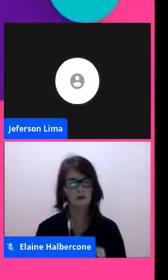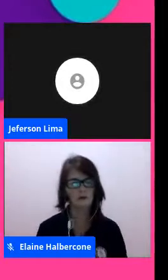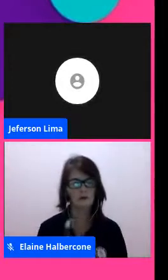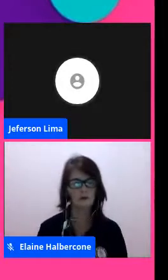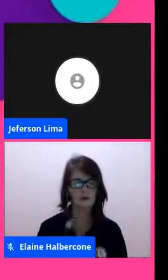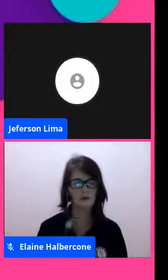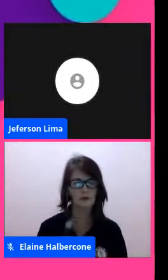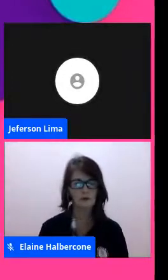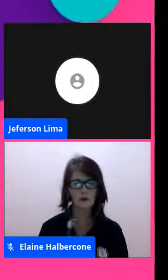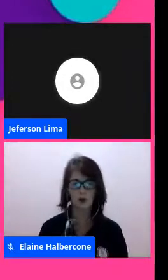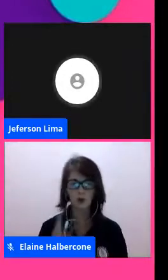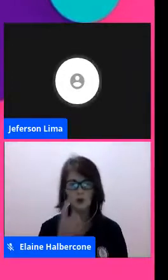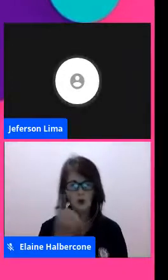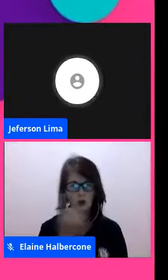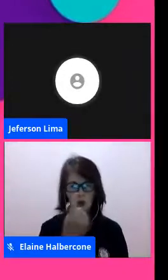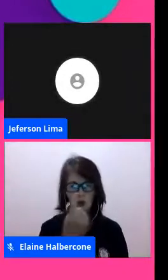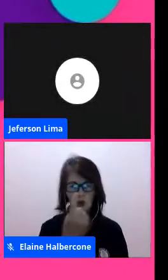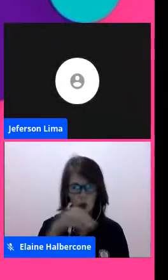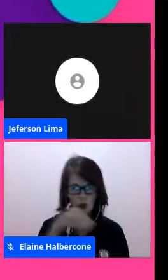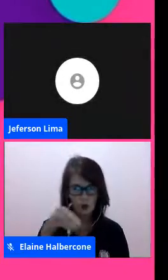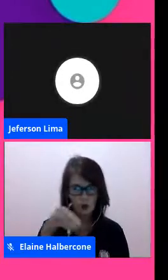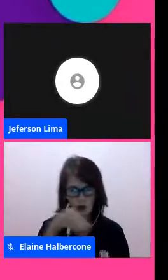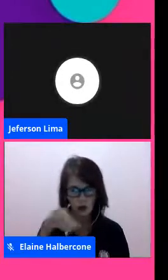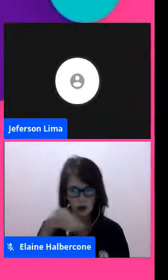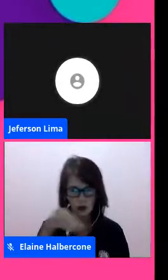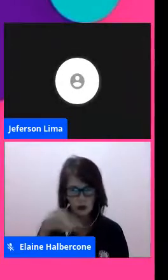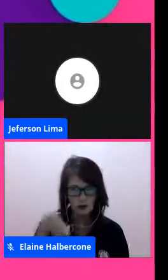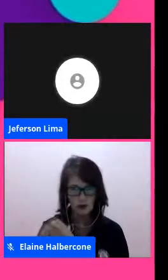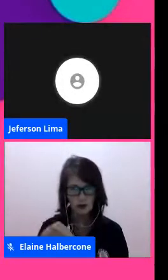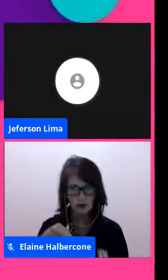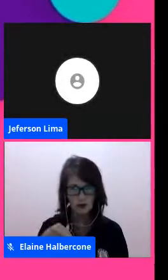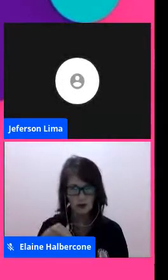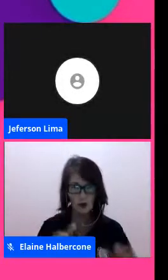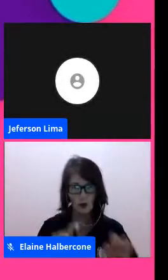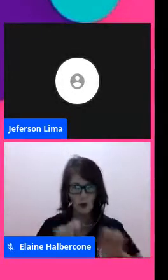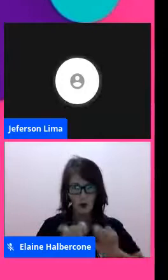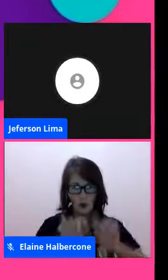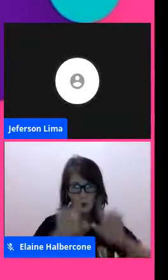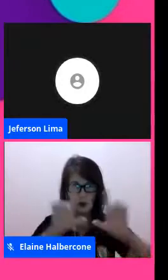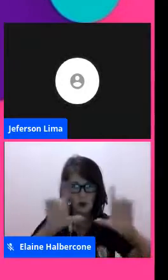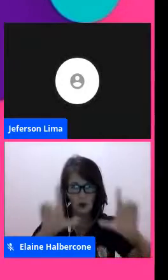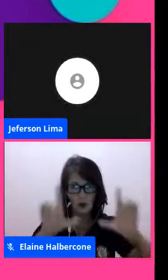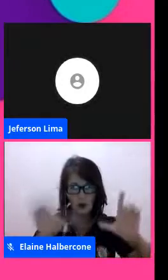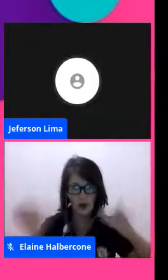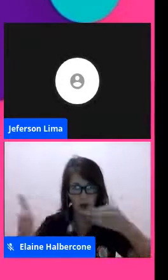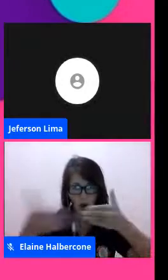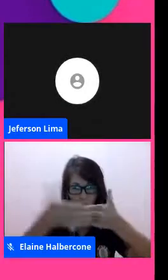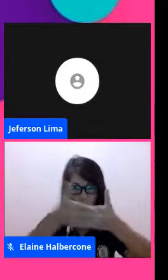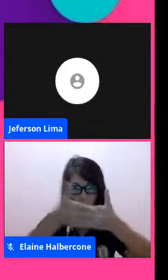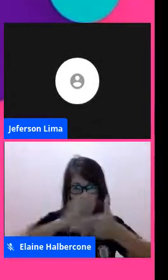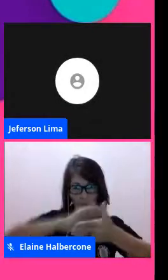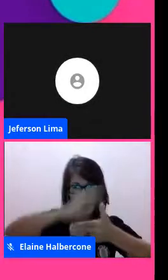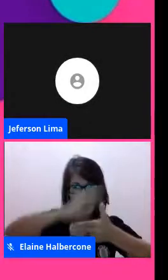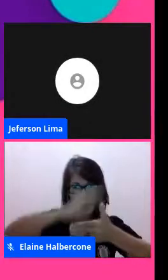Só um minutinho que eu tô com o meu monitor, ele tá coberto aqui. Deixa